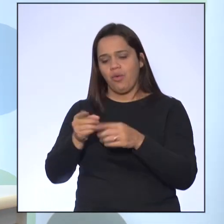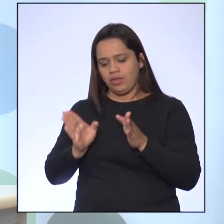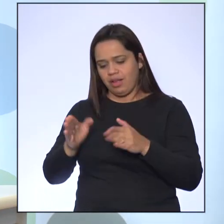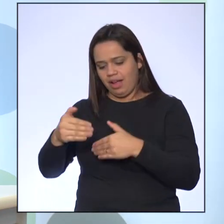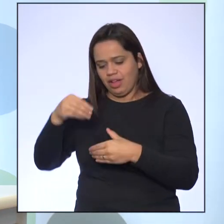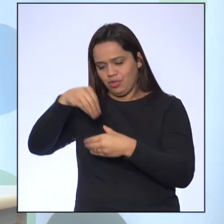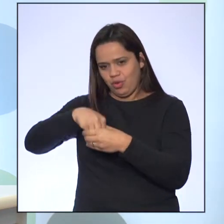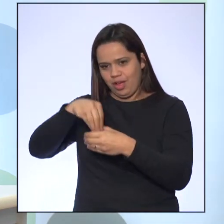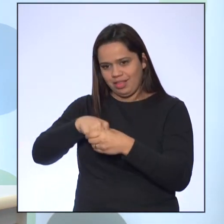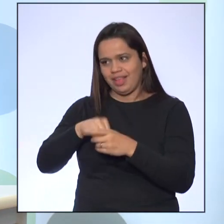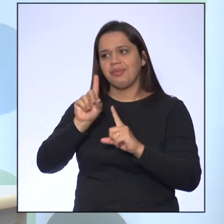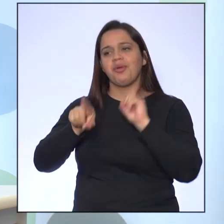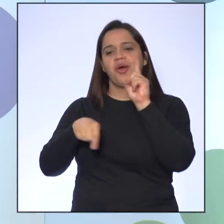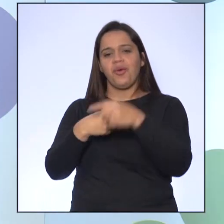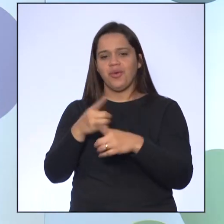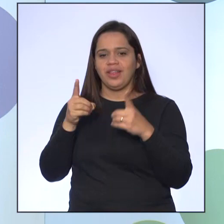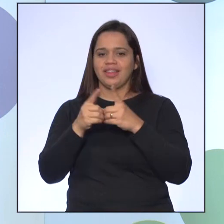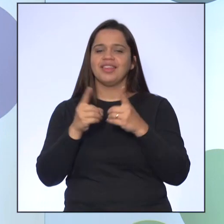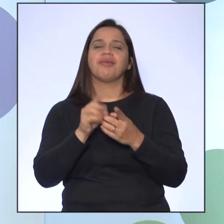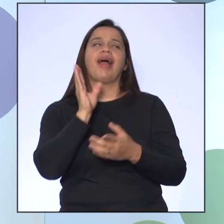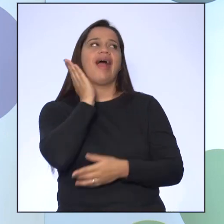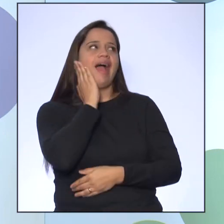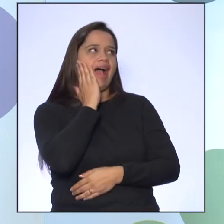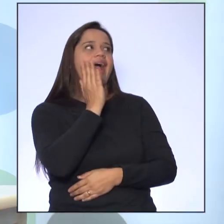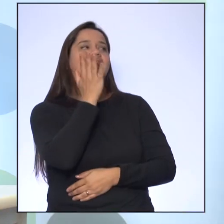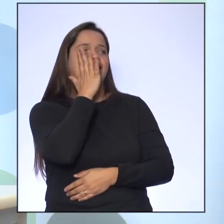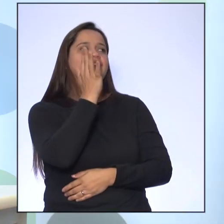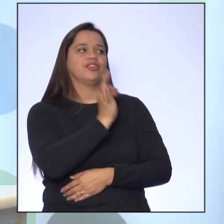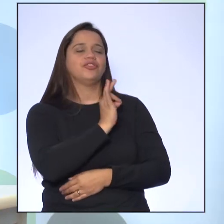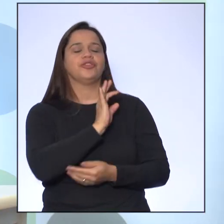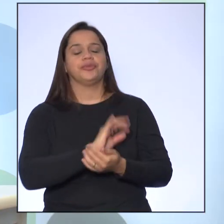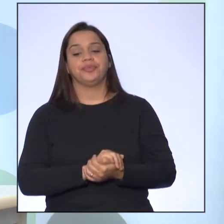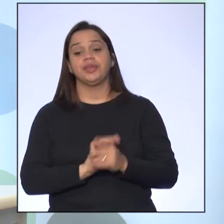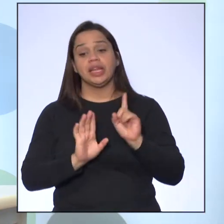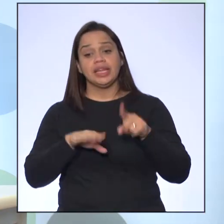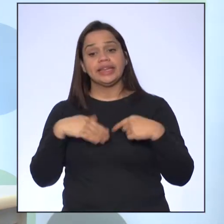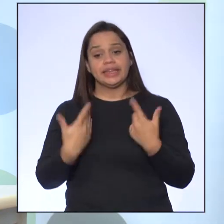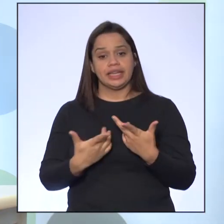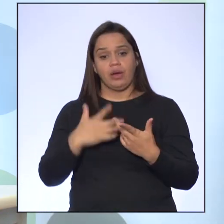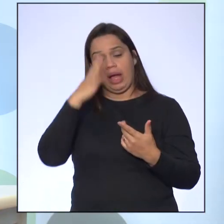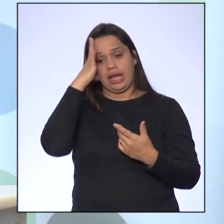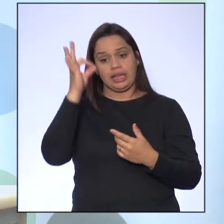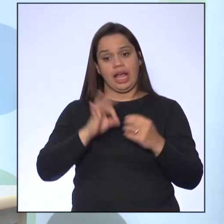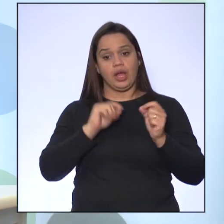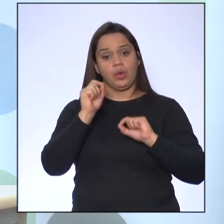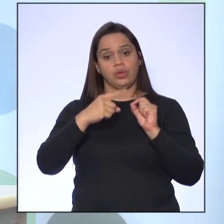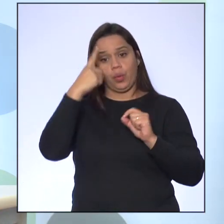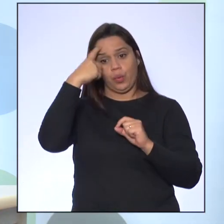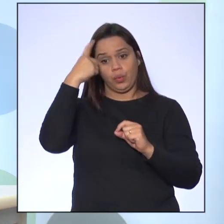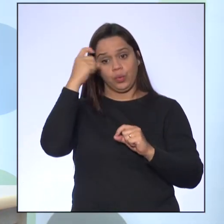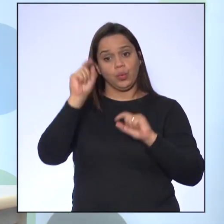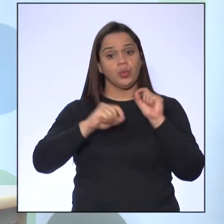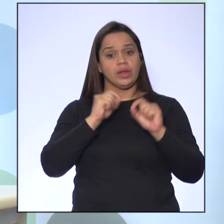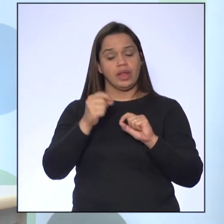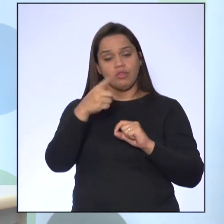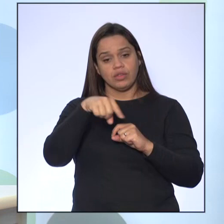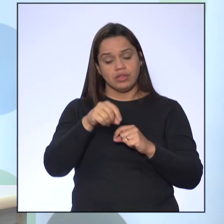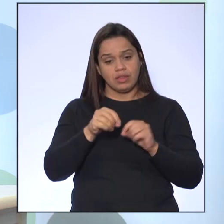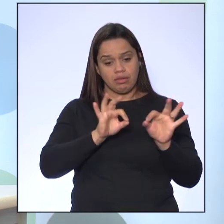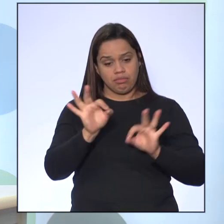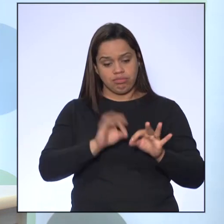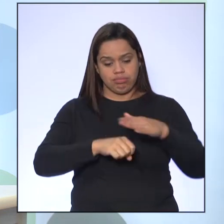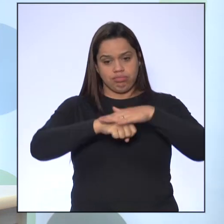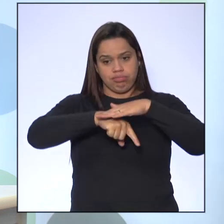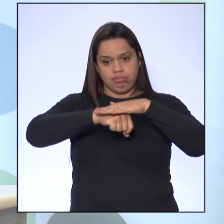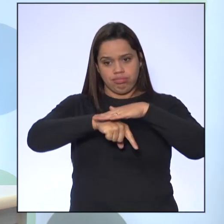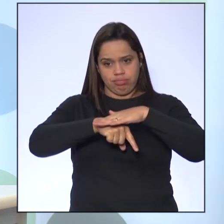um próximo atendimento, tá? Ah, entendi. Então, a ideia aí, né? Então, é montado um fluxograma. Então, foi